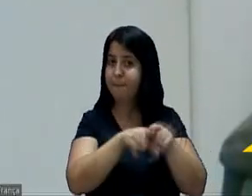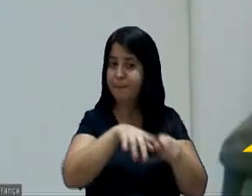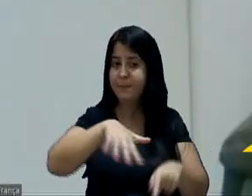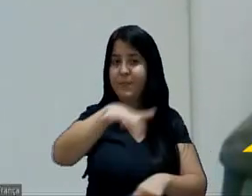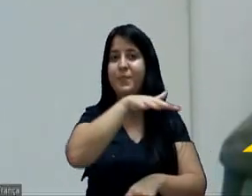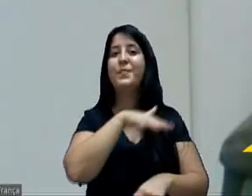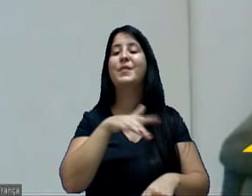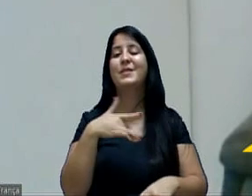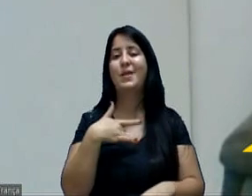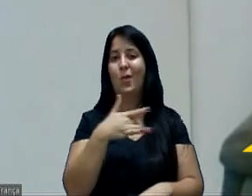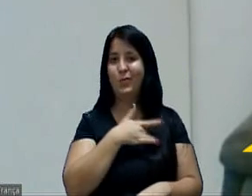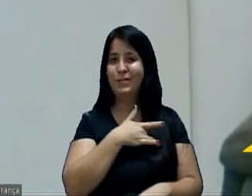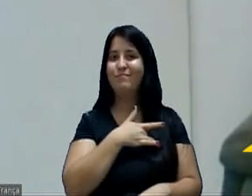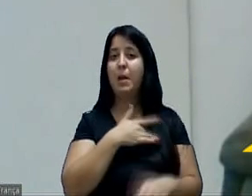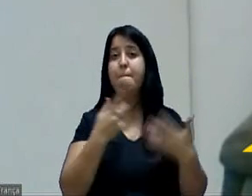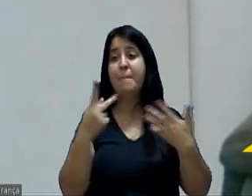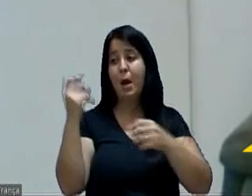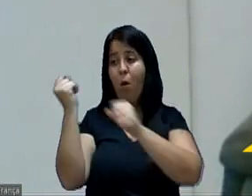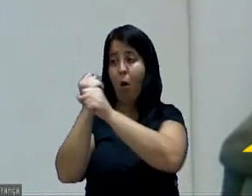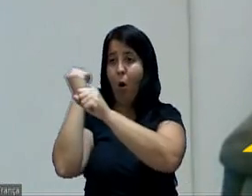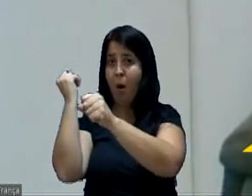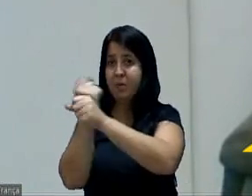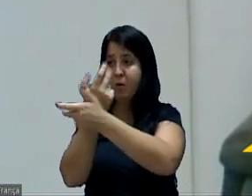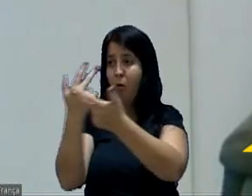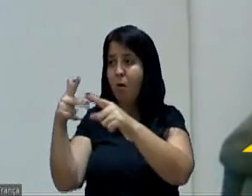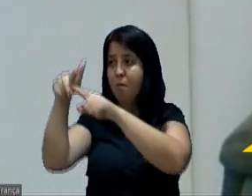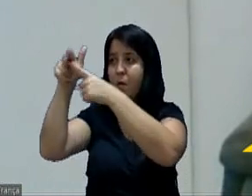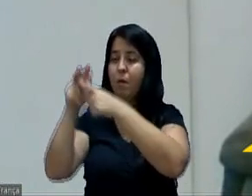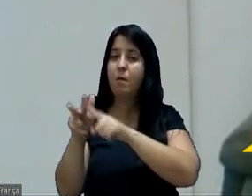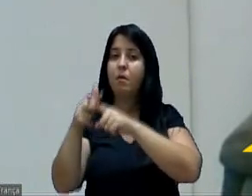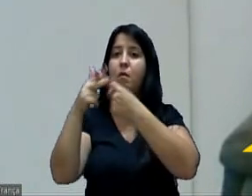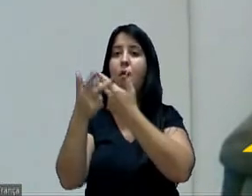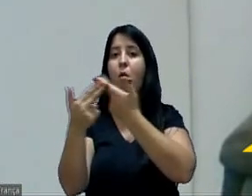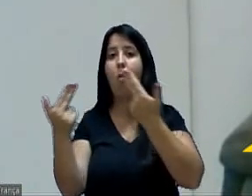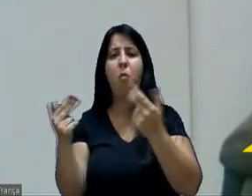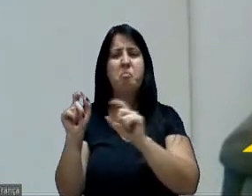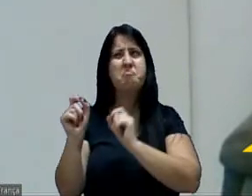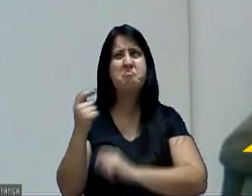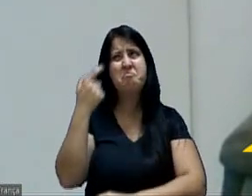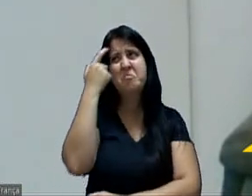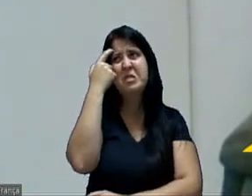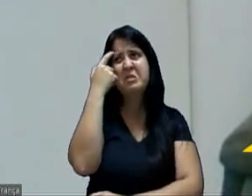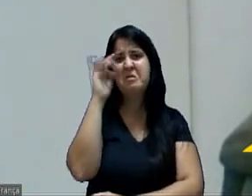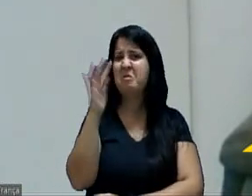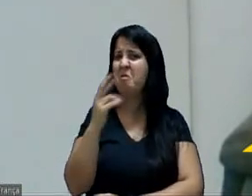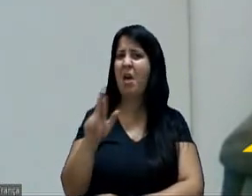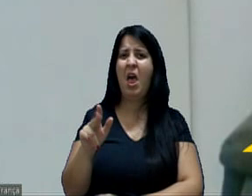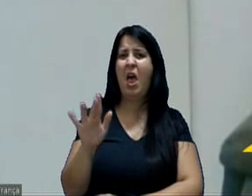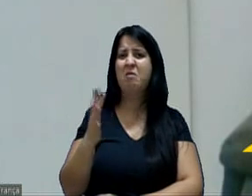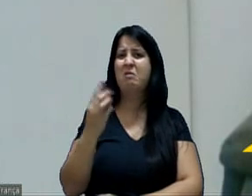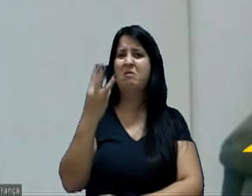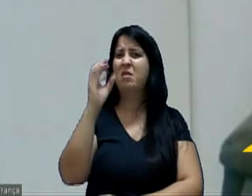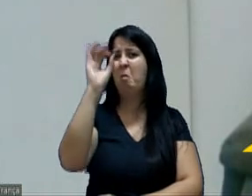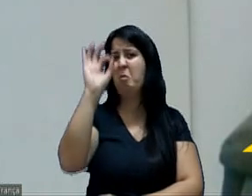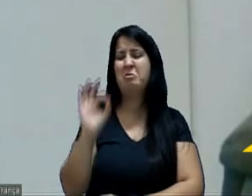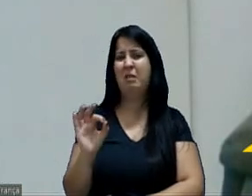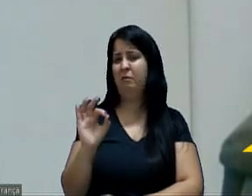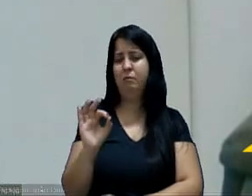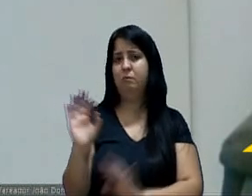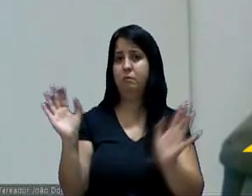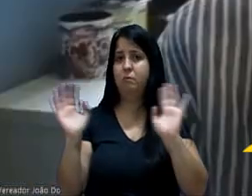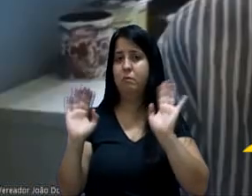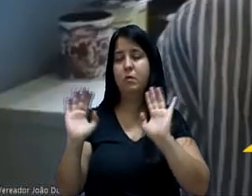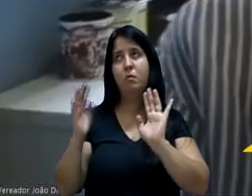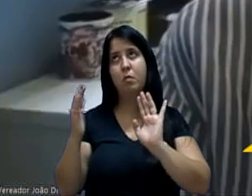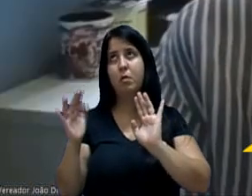Para obras, para investimento em infraestrutura, acho que não chega a 30% do total, entendeu? Ah,